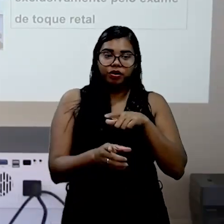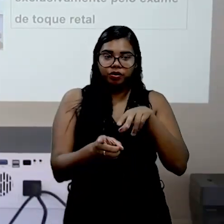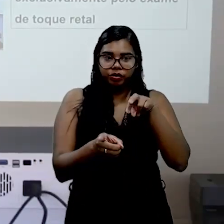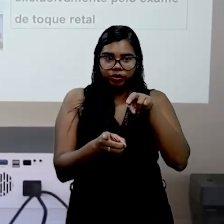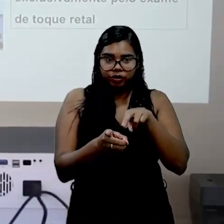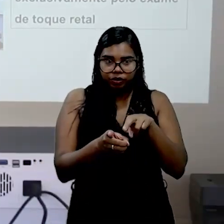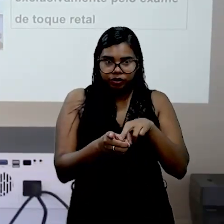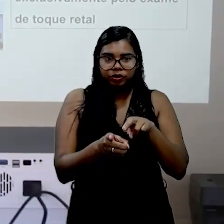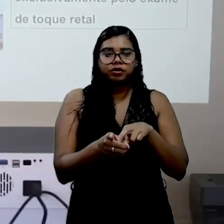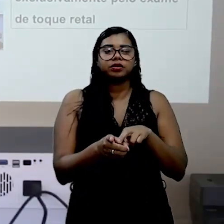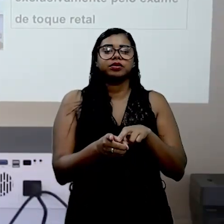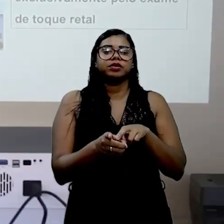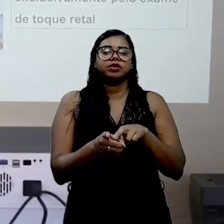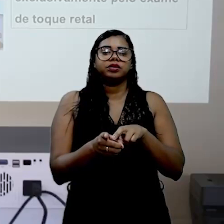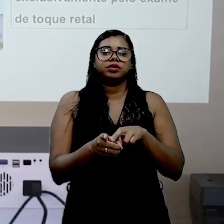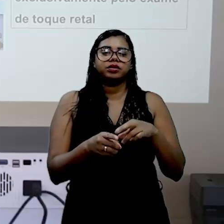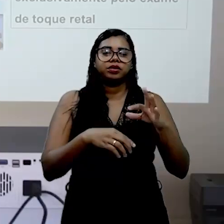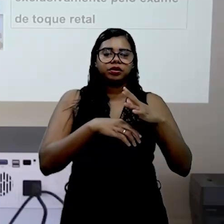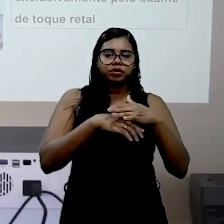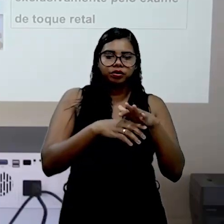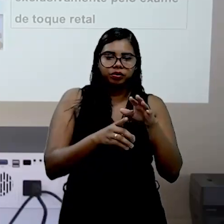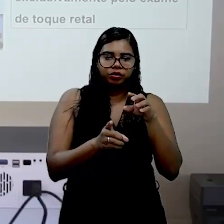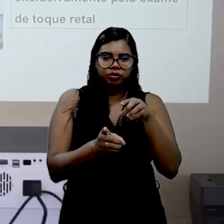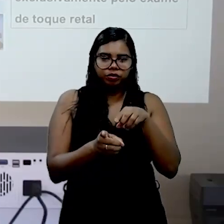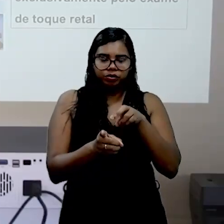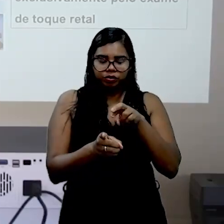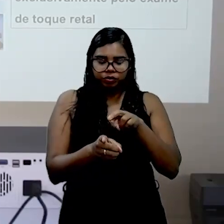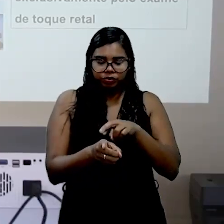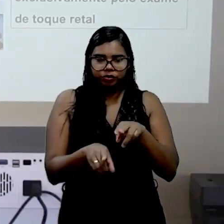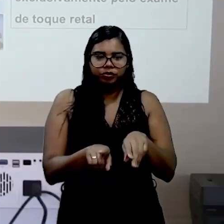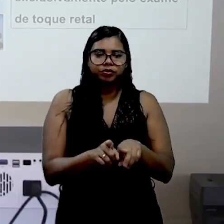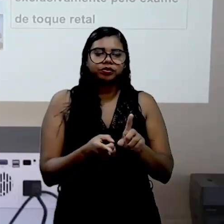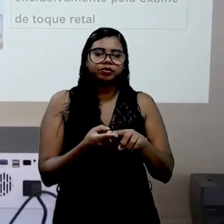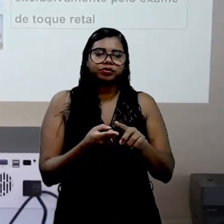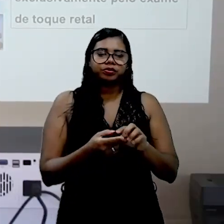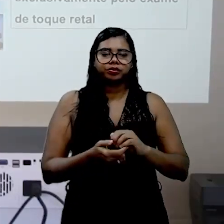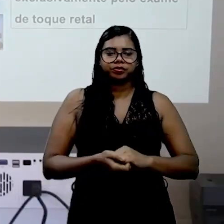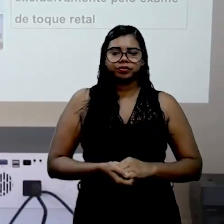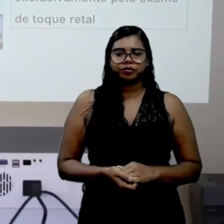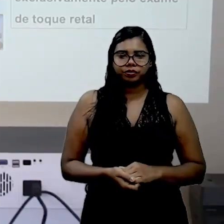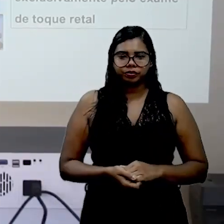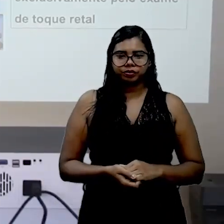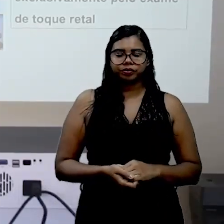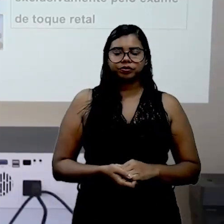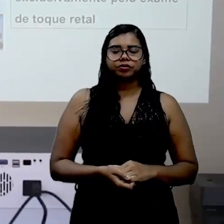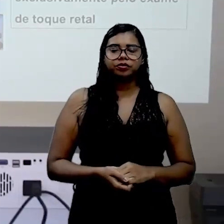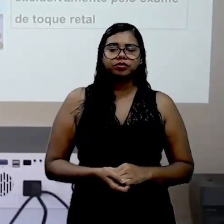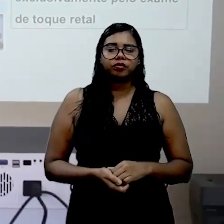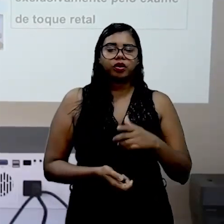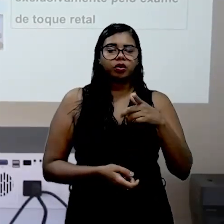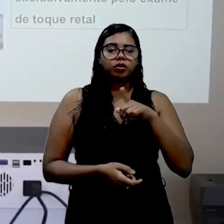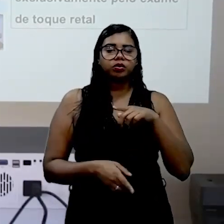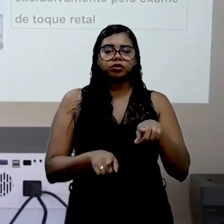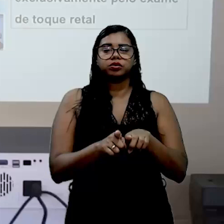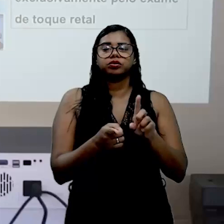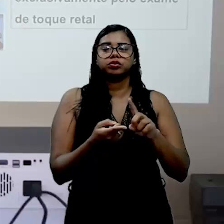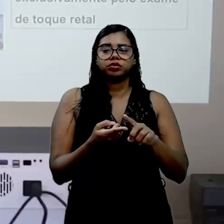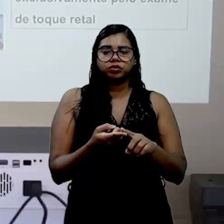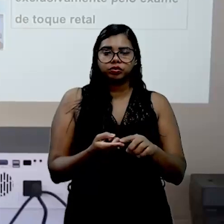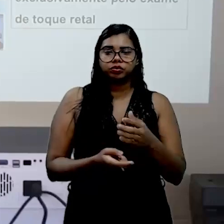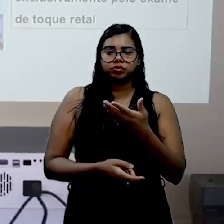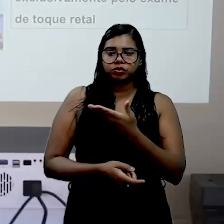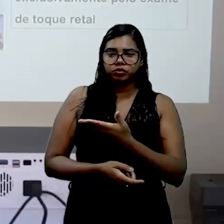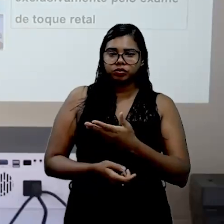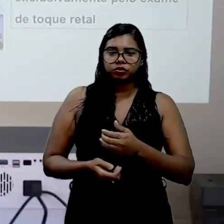a partir de que idade? E a outra pergunta seria, se no caso da hiperplasia, a ultrassom também no